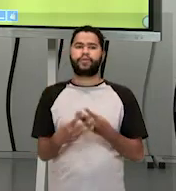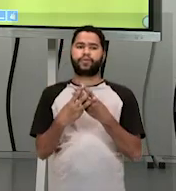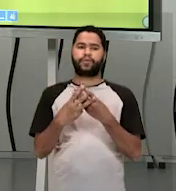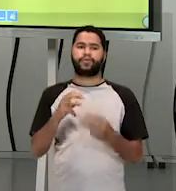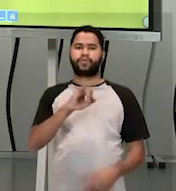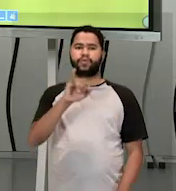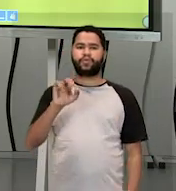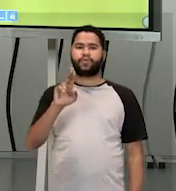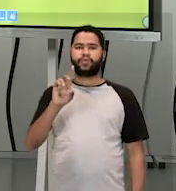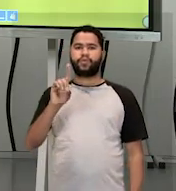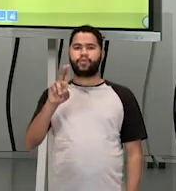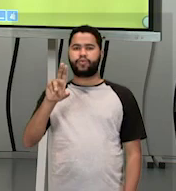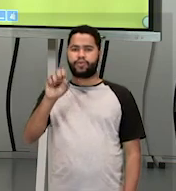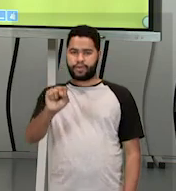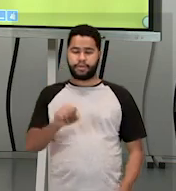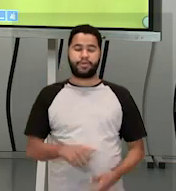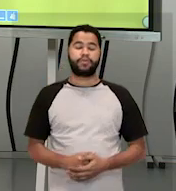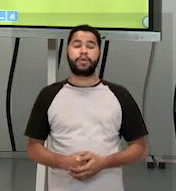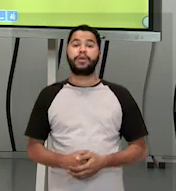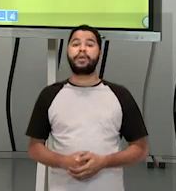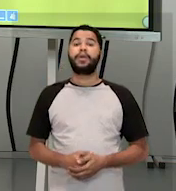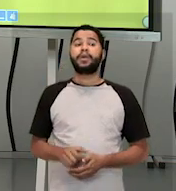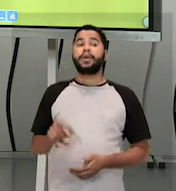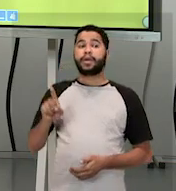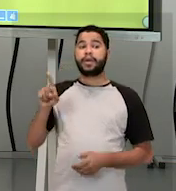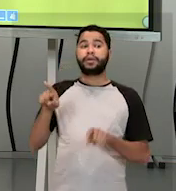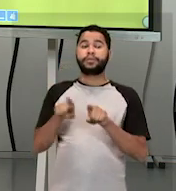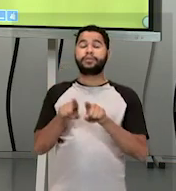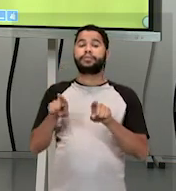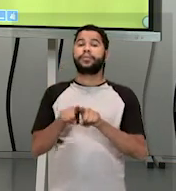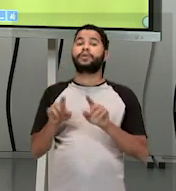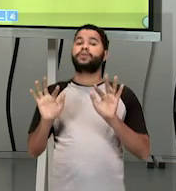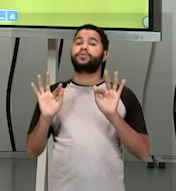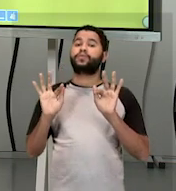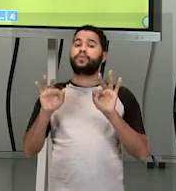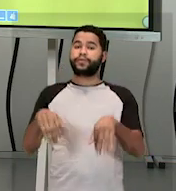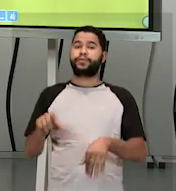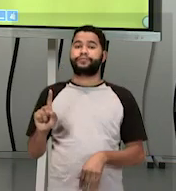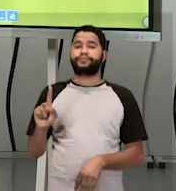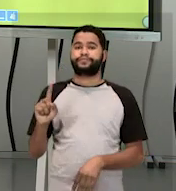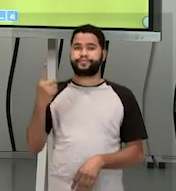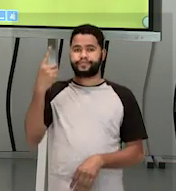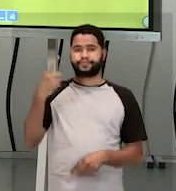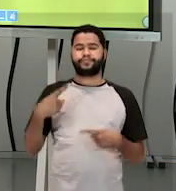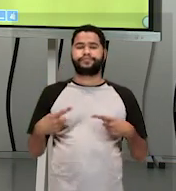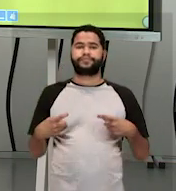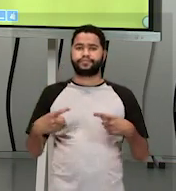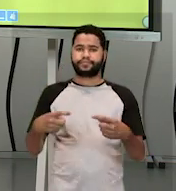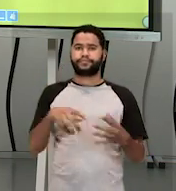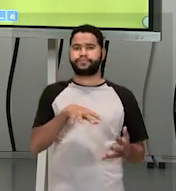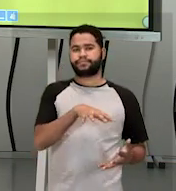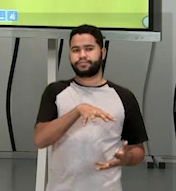aqui, ela vem também lá do final da Primeira Grande Guerra,